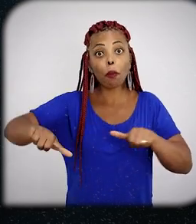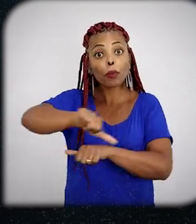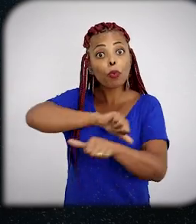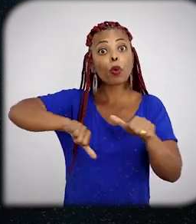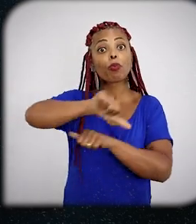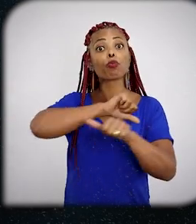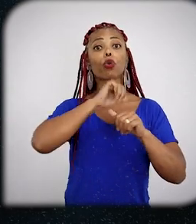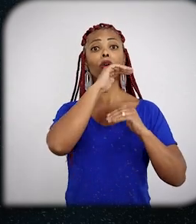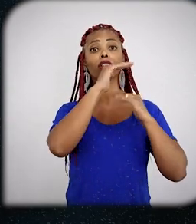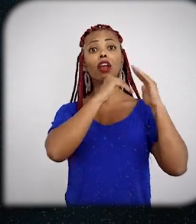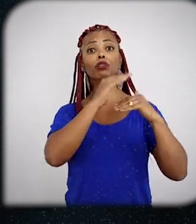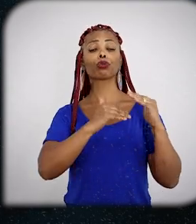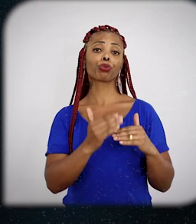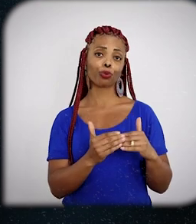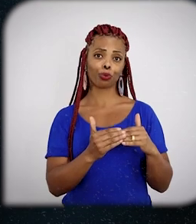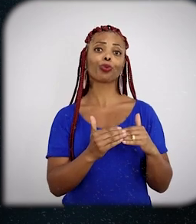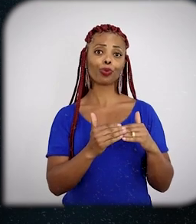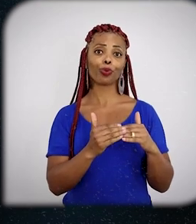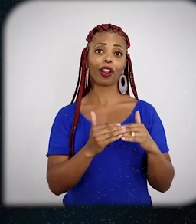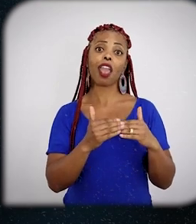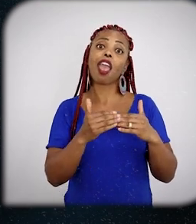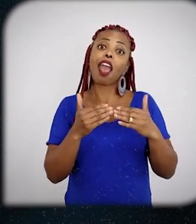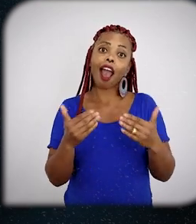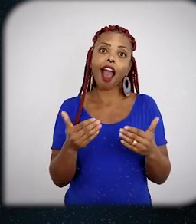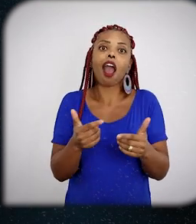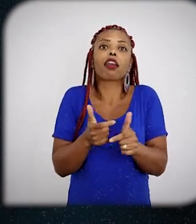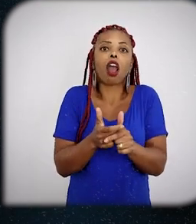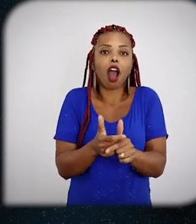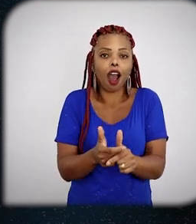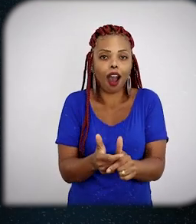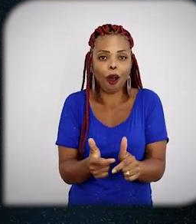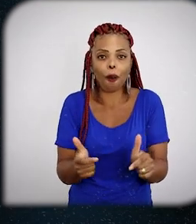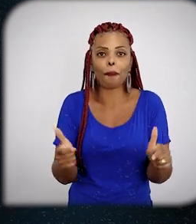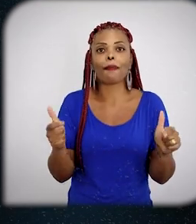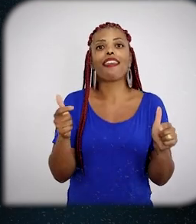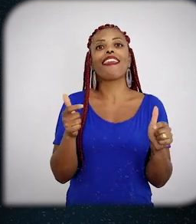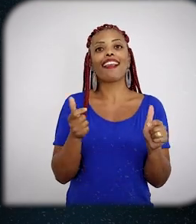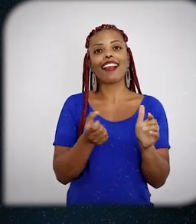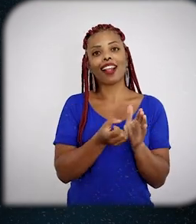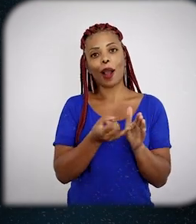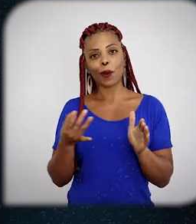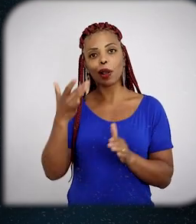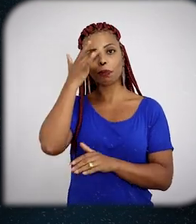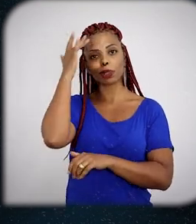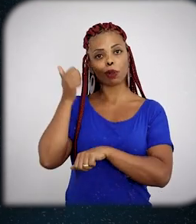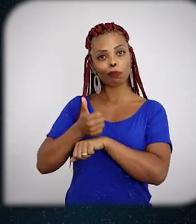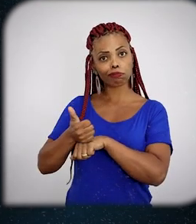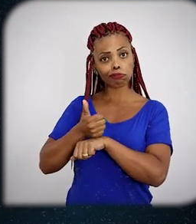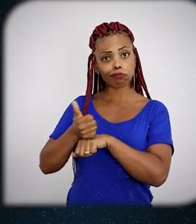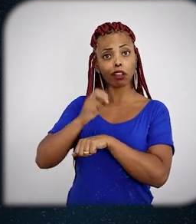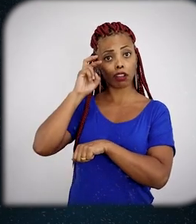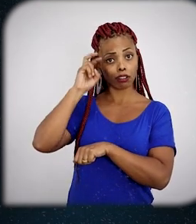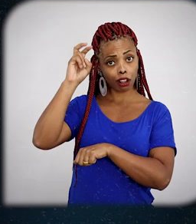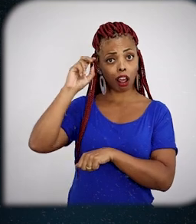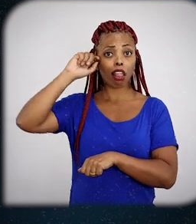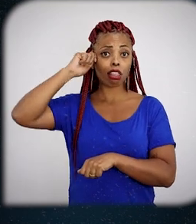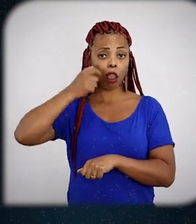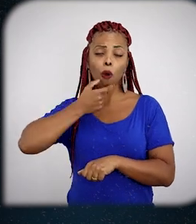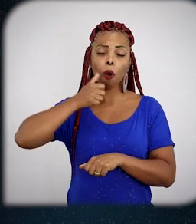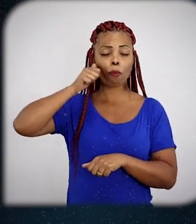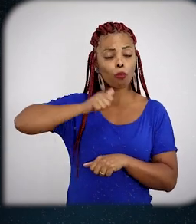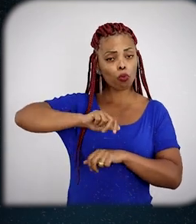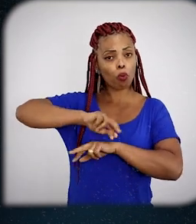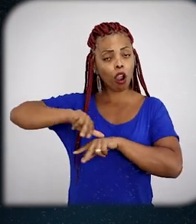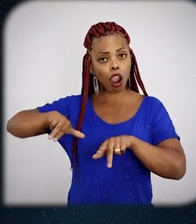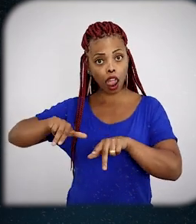estruturais, nas quais a gente pode ter aí uma presença mais intensa, né, de profissionais intelectuais